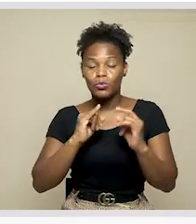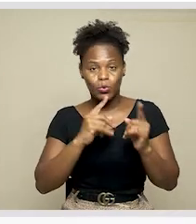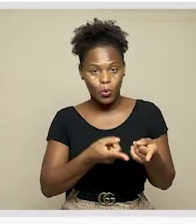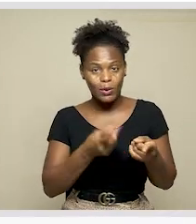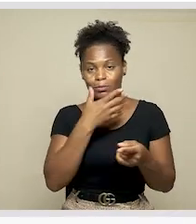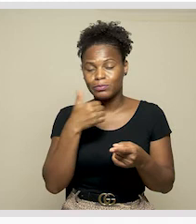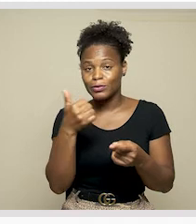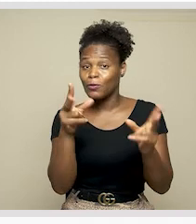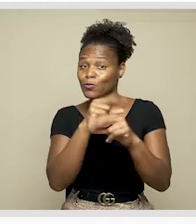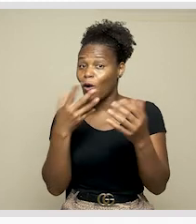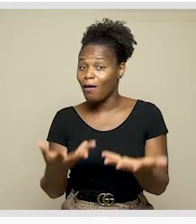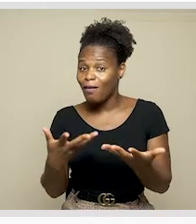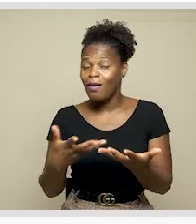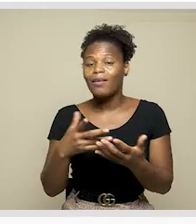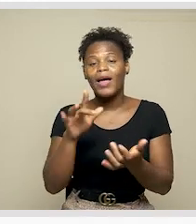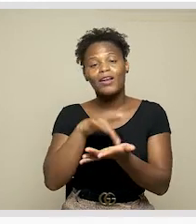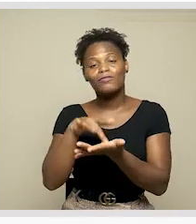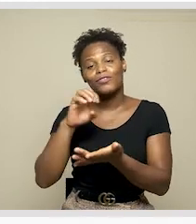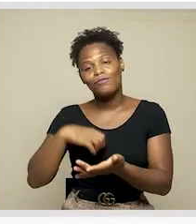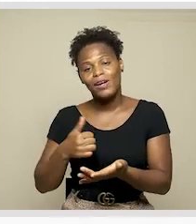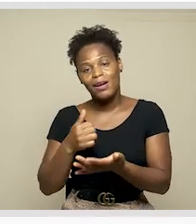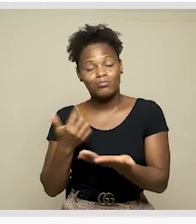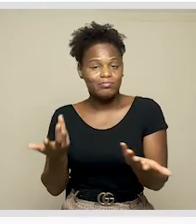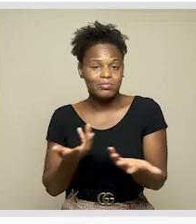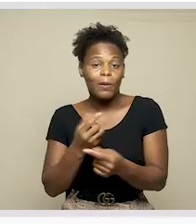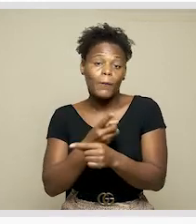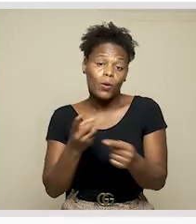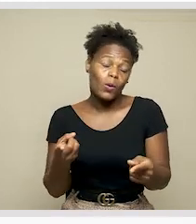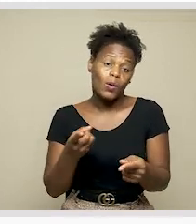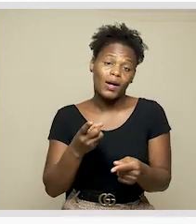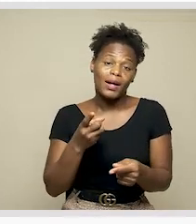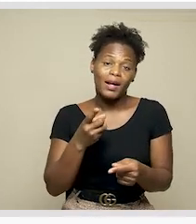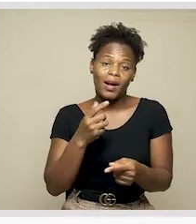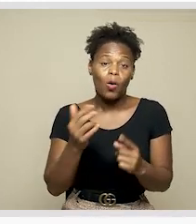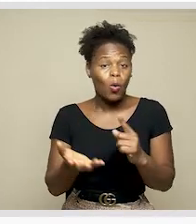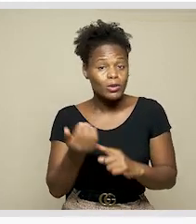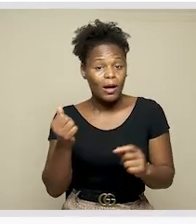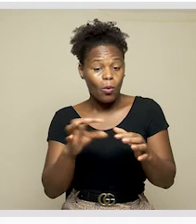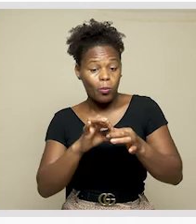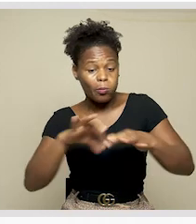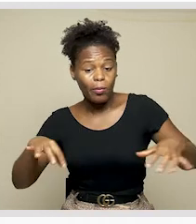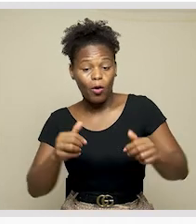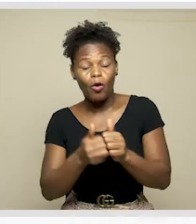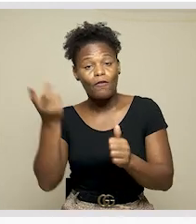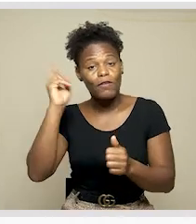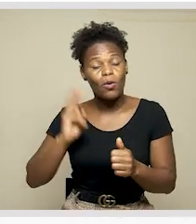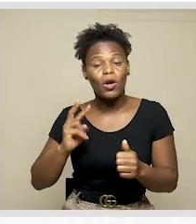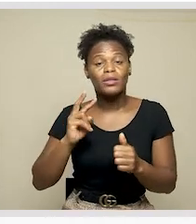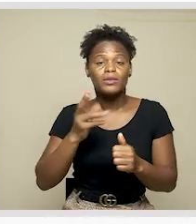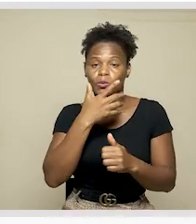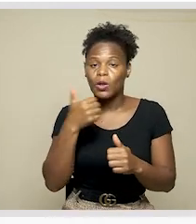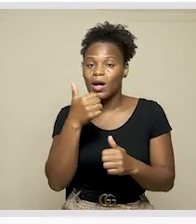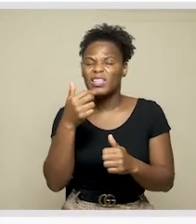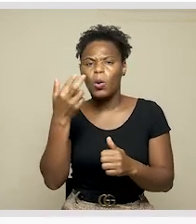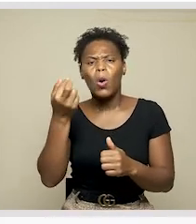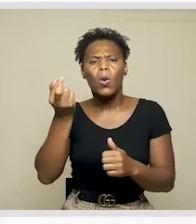é considerada a introdutora da estética modernista na literatura cabo-verdiana porque conseguiu romper com os valores